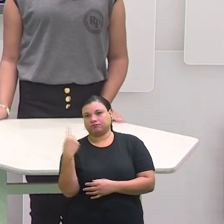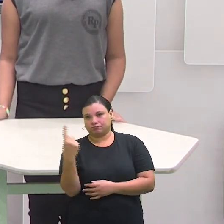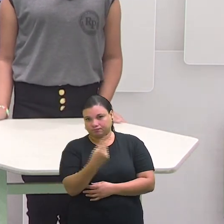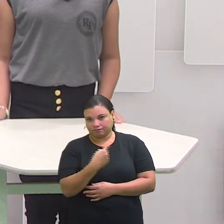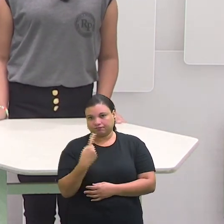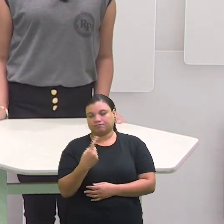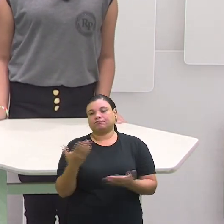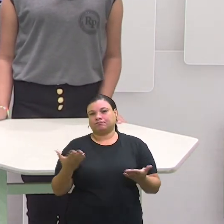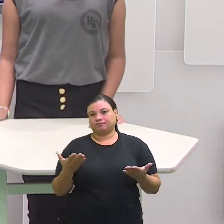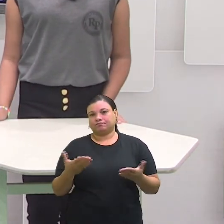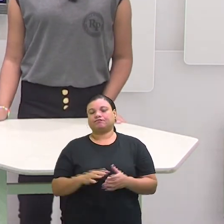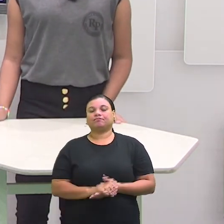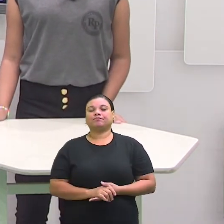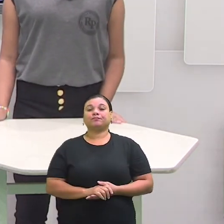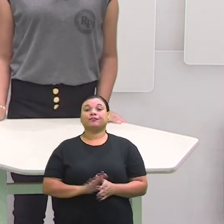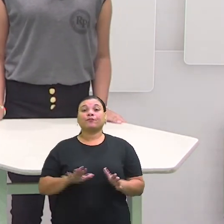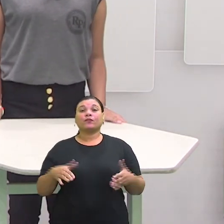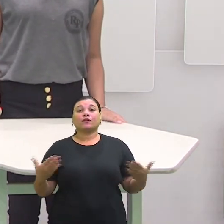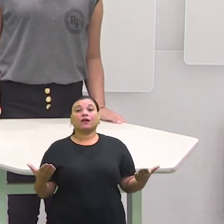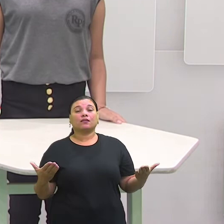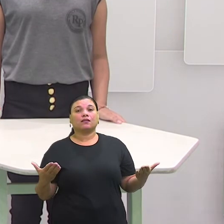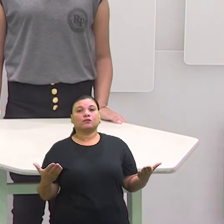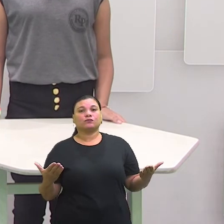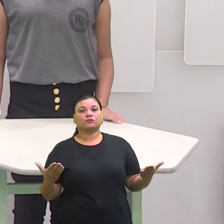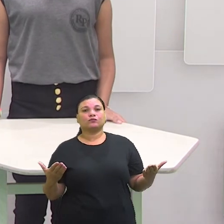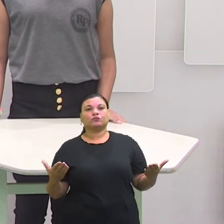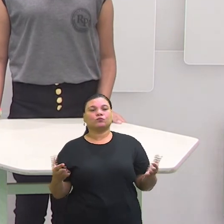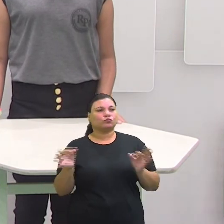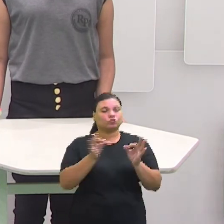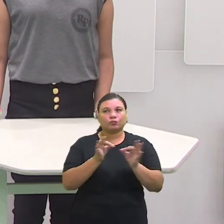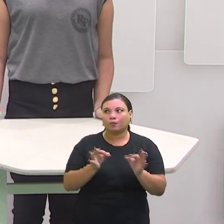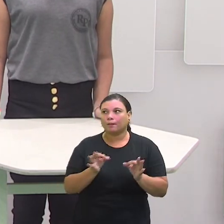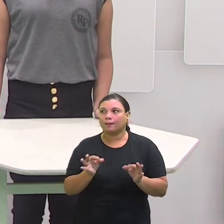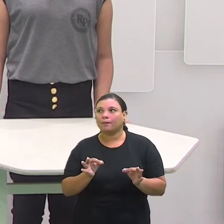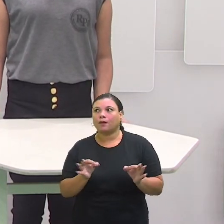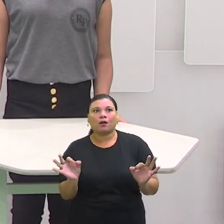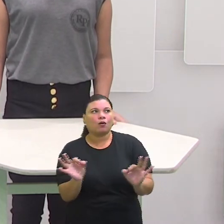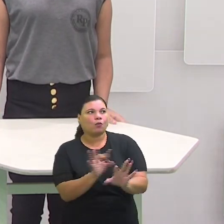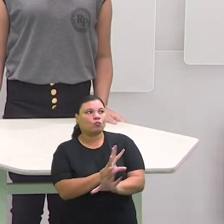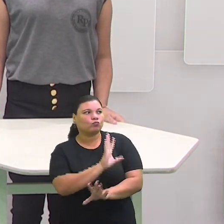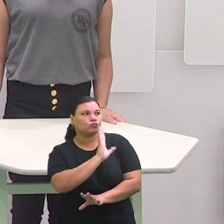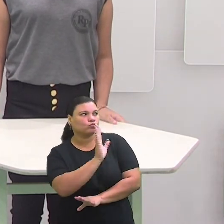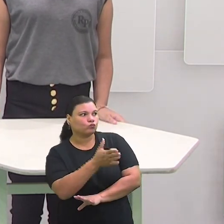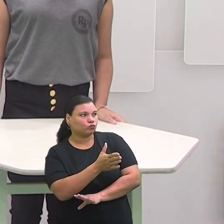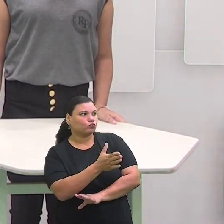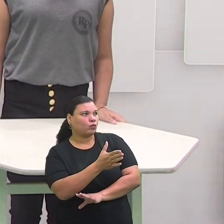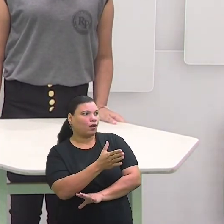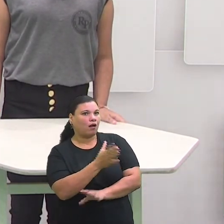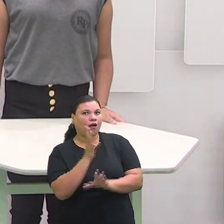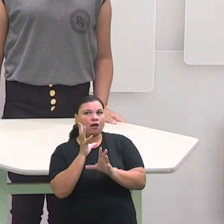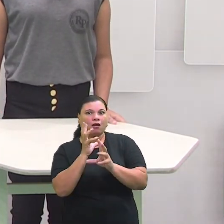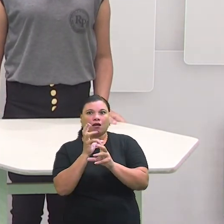estão preparados para saber quem foi o vencedor da competição de hoje?